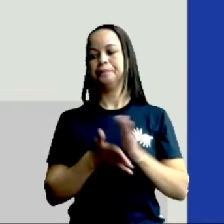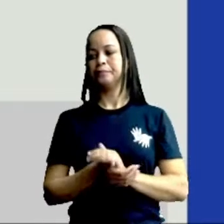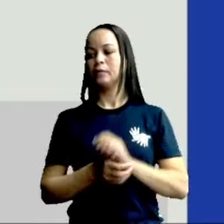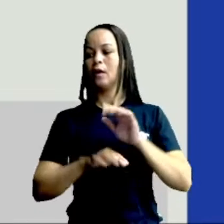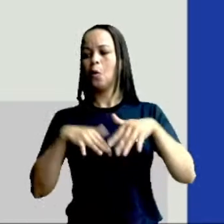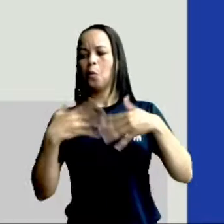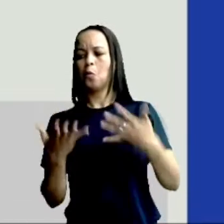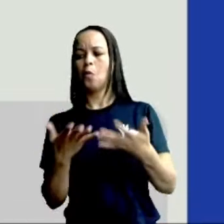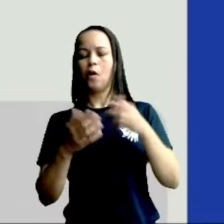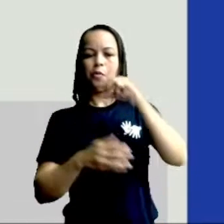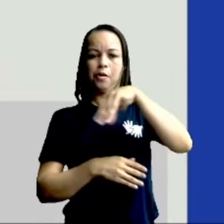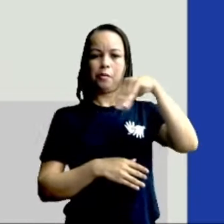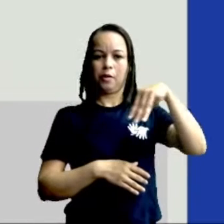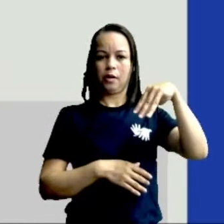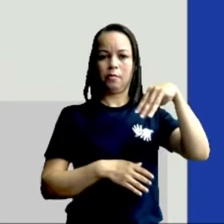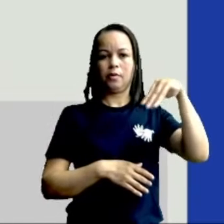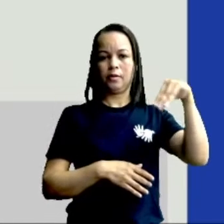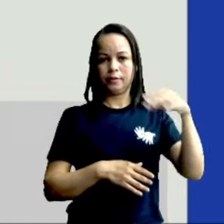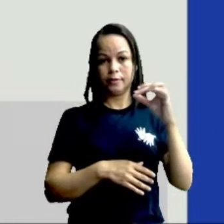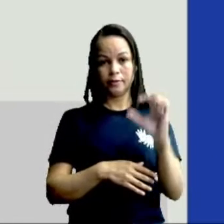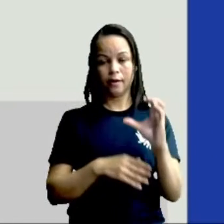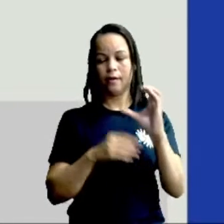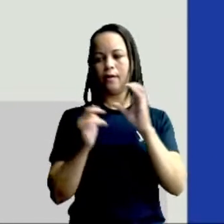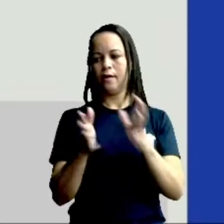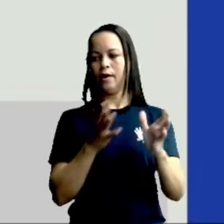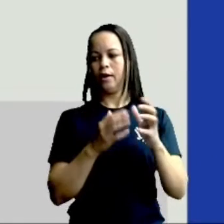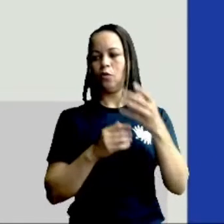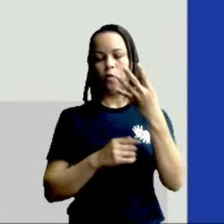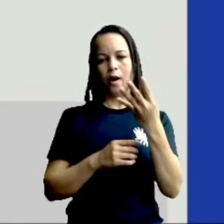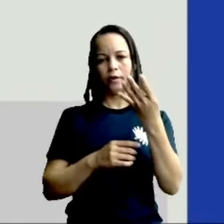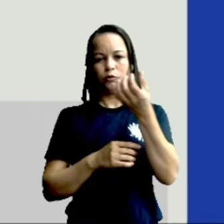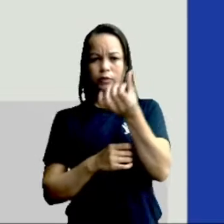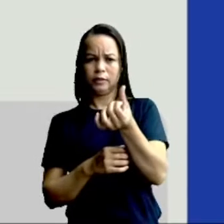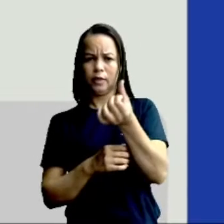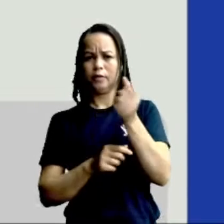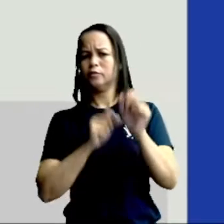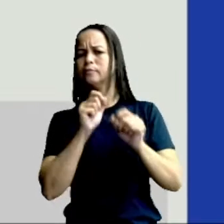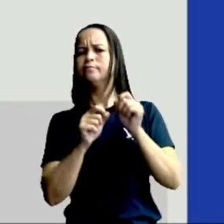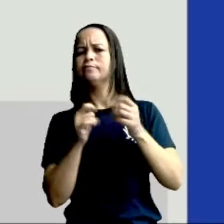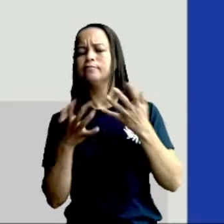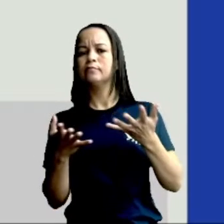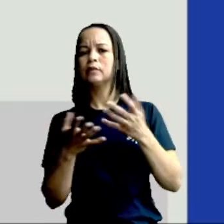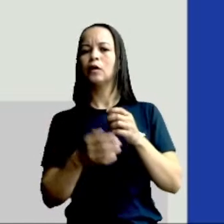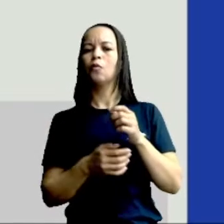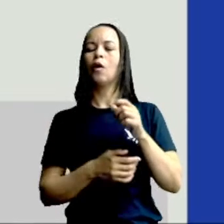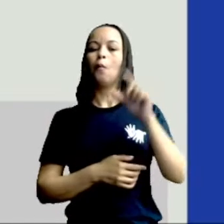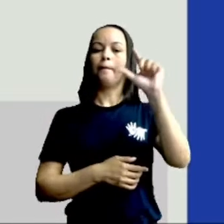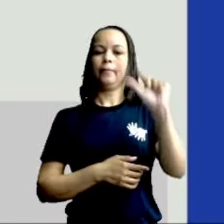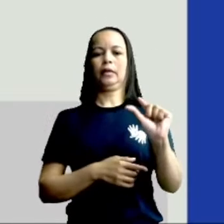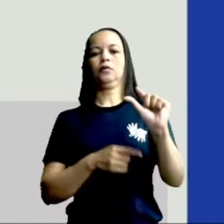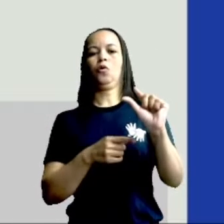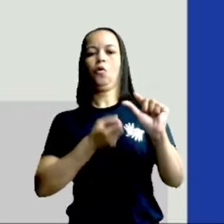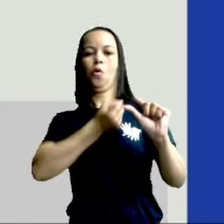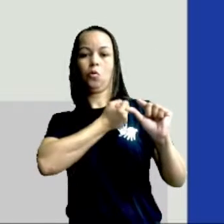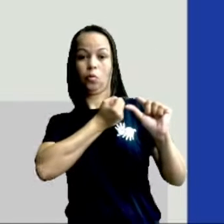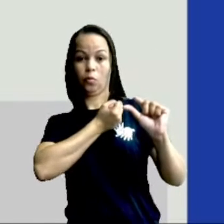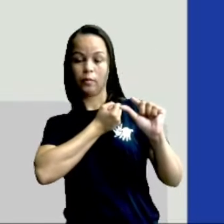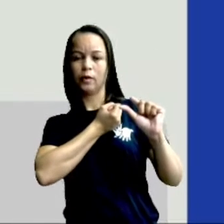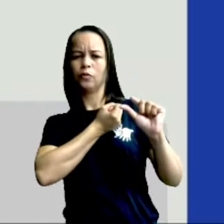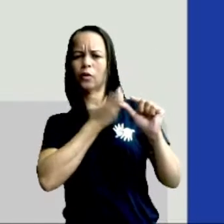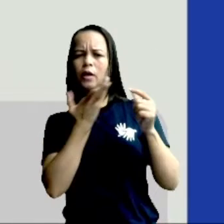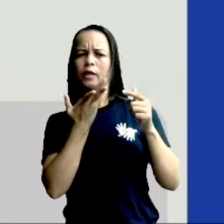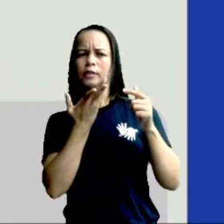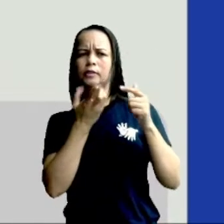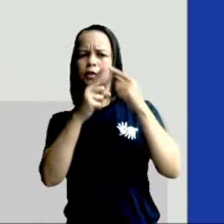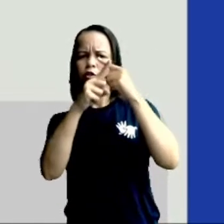o MMC entre 4 e 6? Ou seja, qual é o menor número que